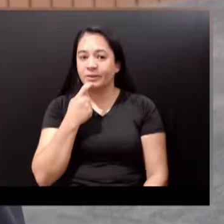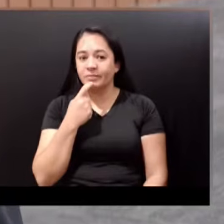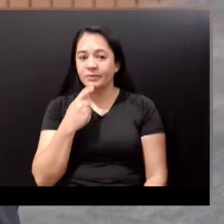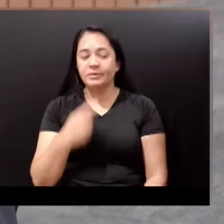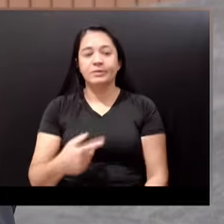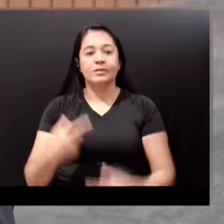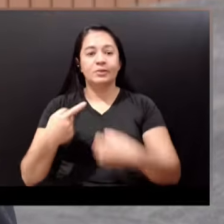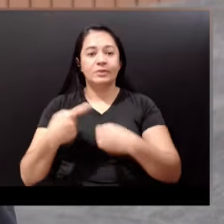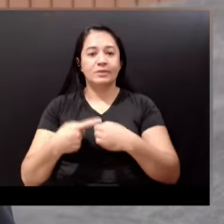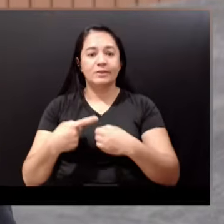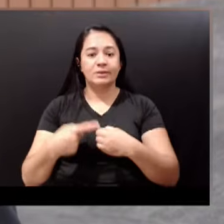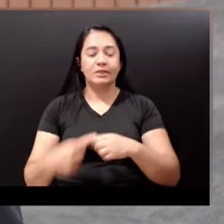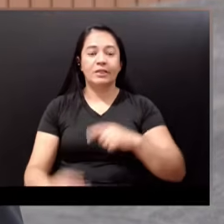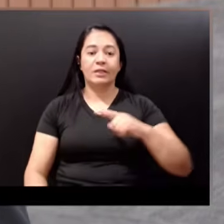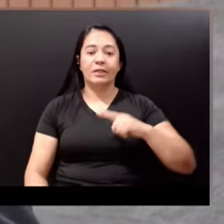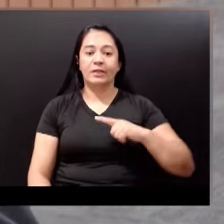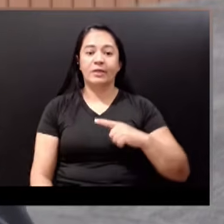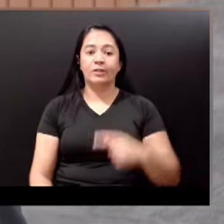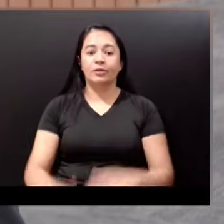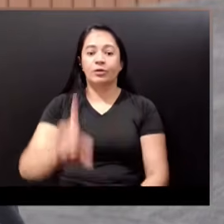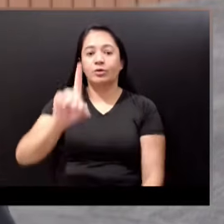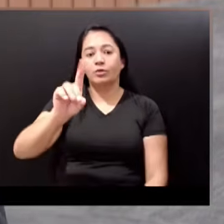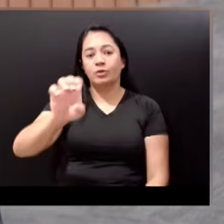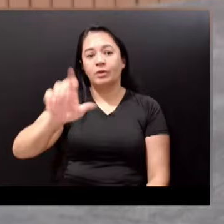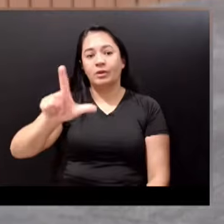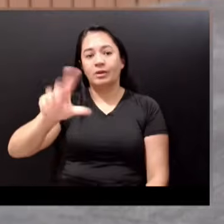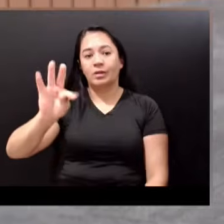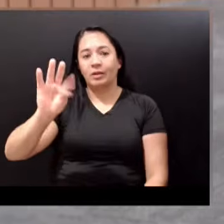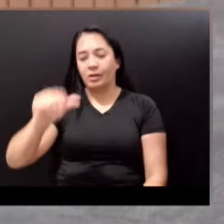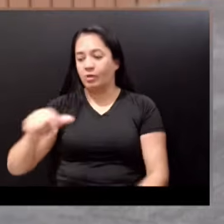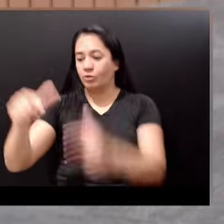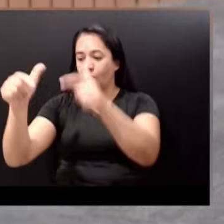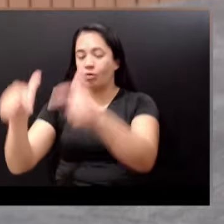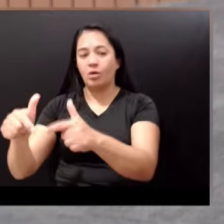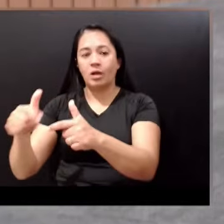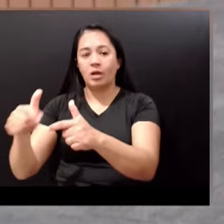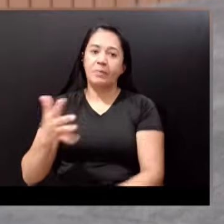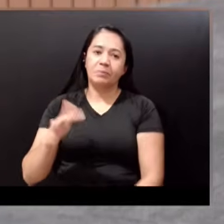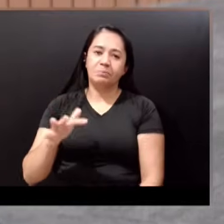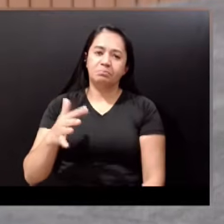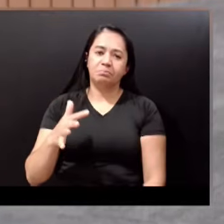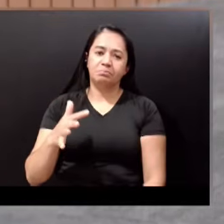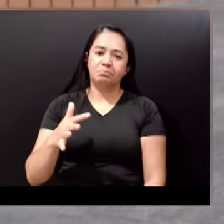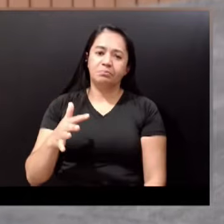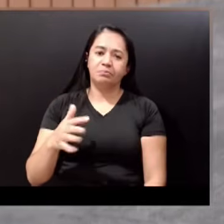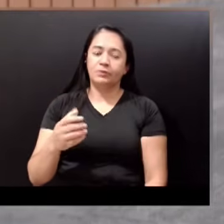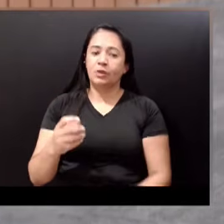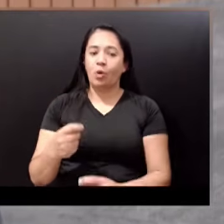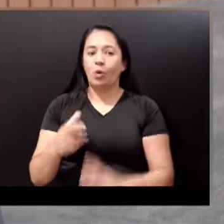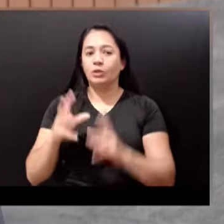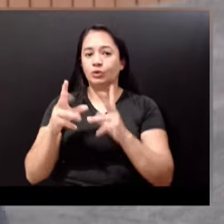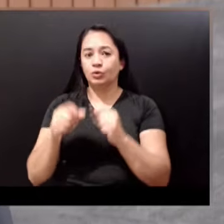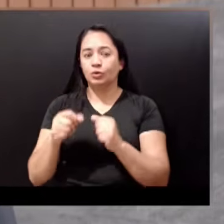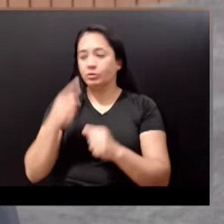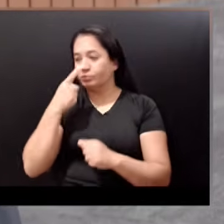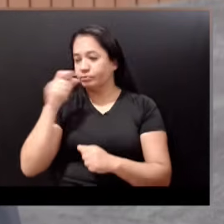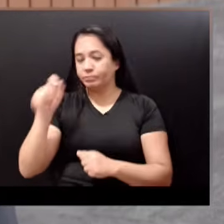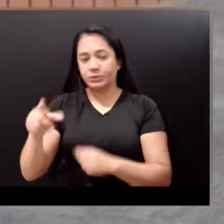aterro Delta, né? Que recebe praticamente todo o lixo produzido, esse resíduo que é